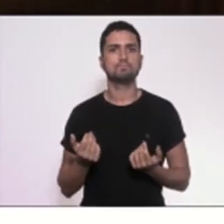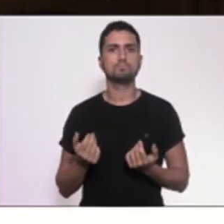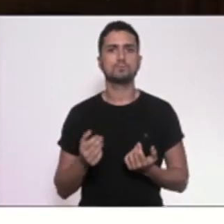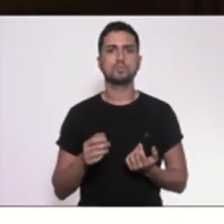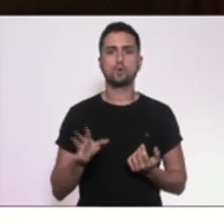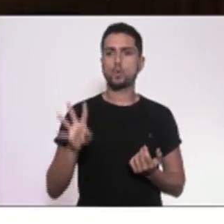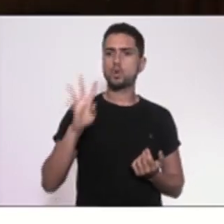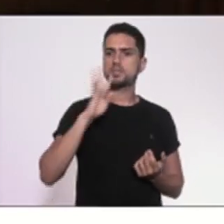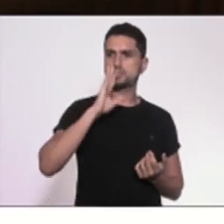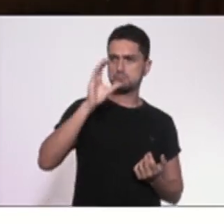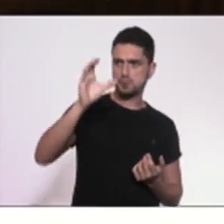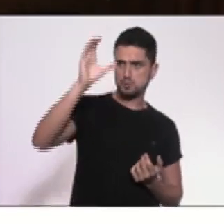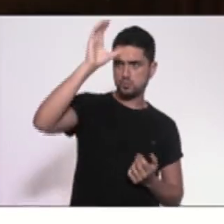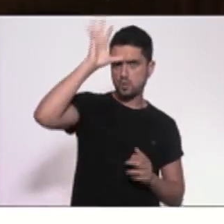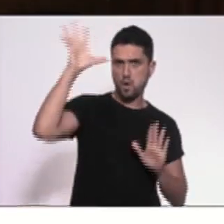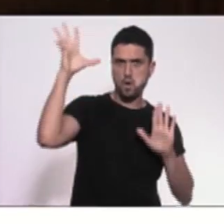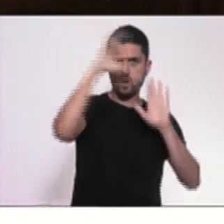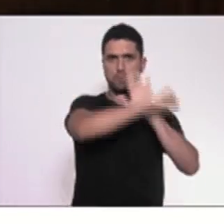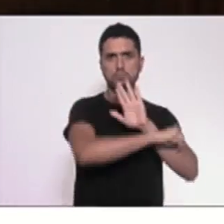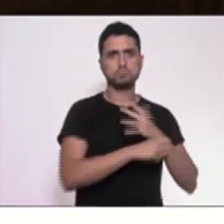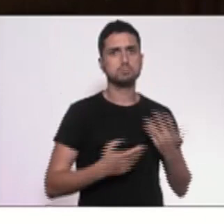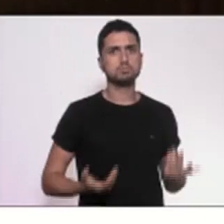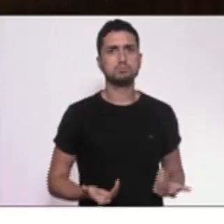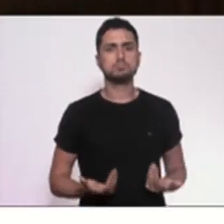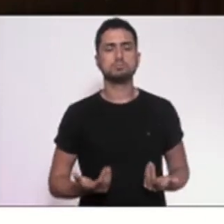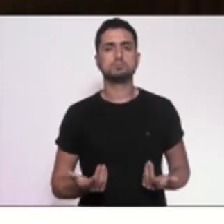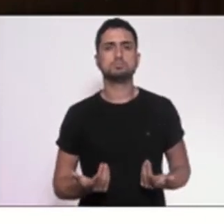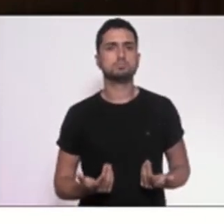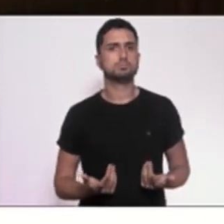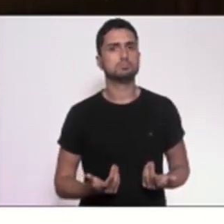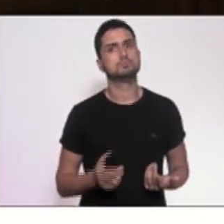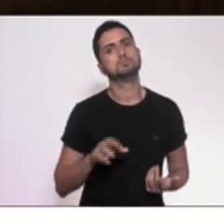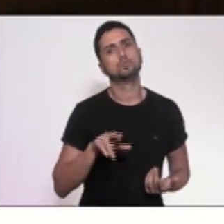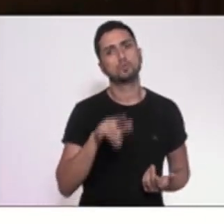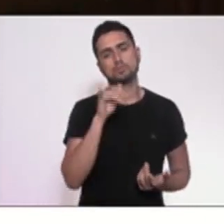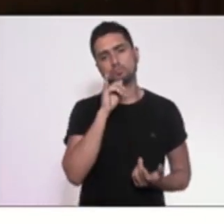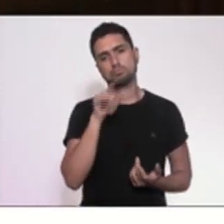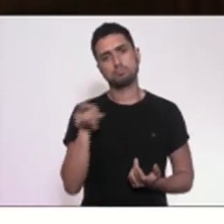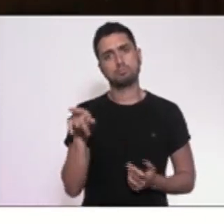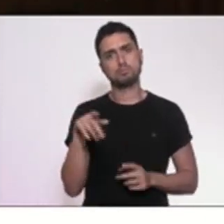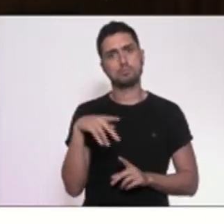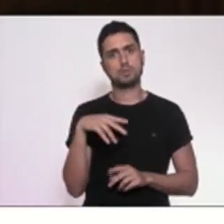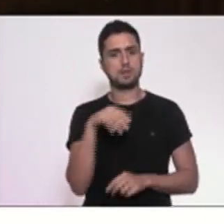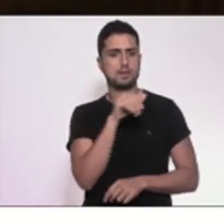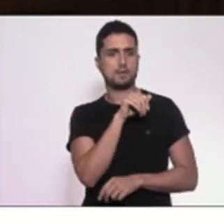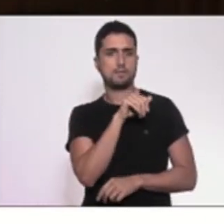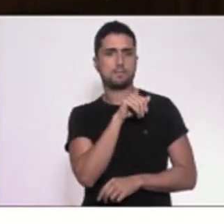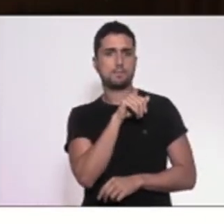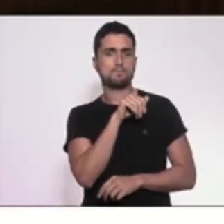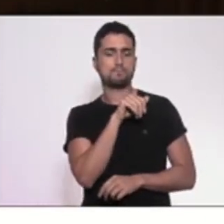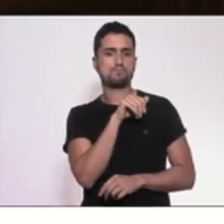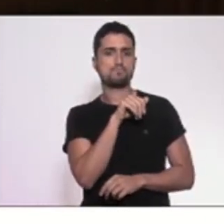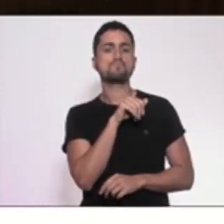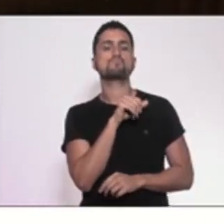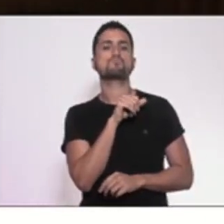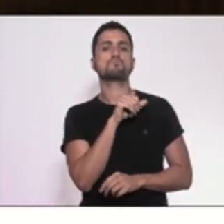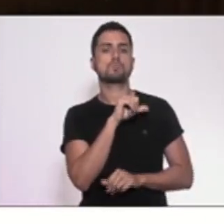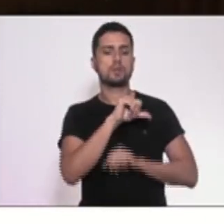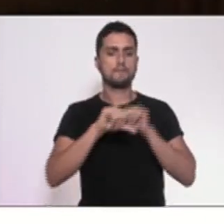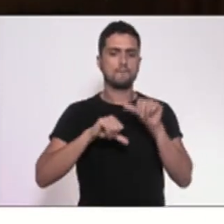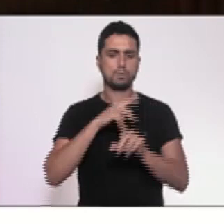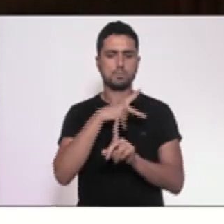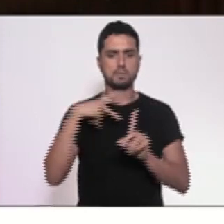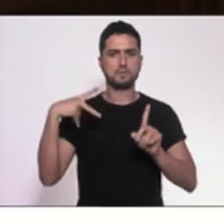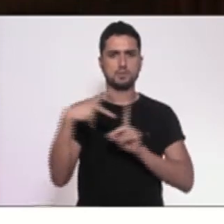conhecimento. Não é à toa que esse governo, que faz a reforma da Previdência mais cruel, que mais retira direitos